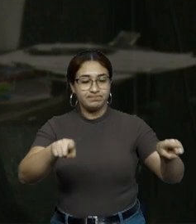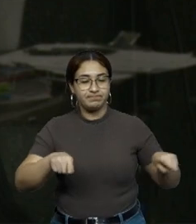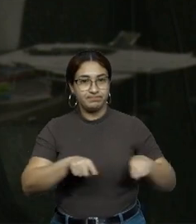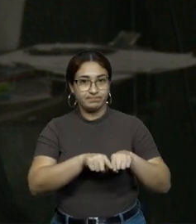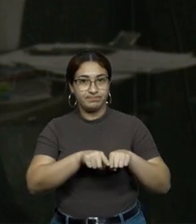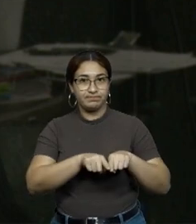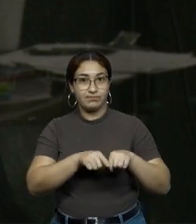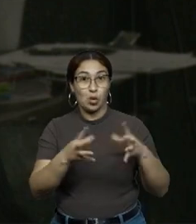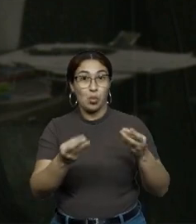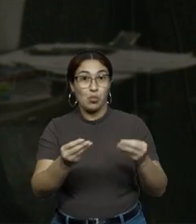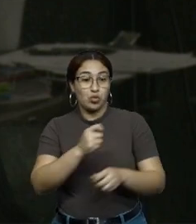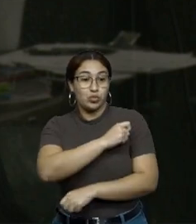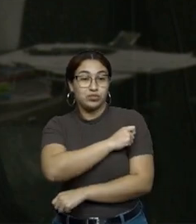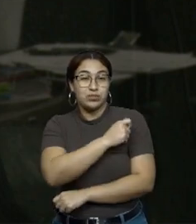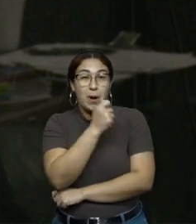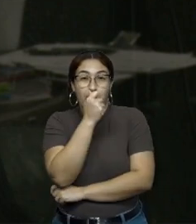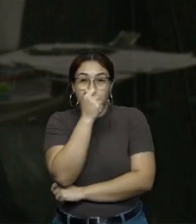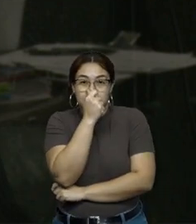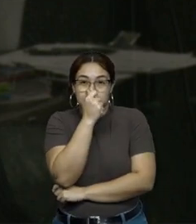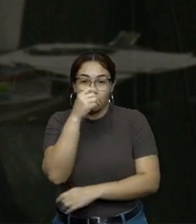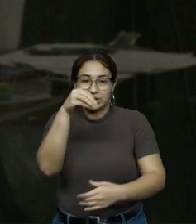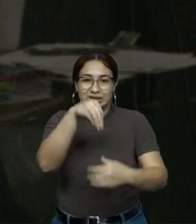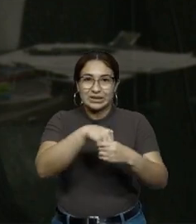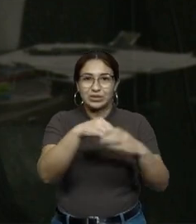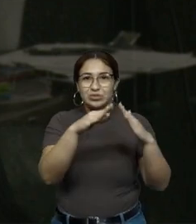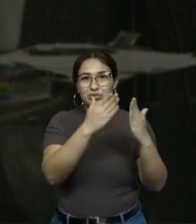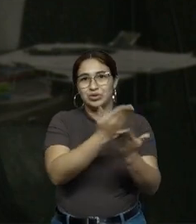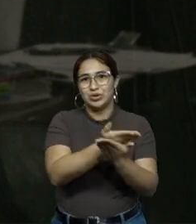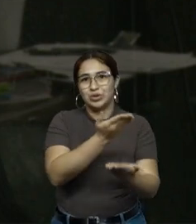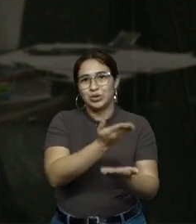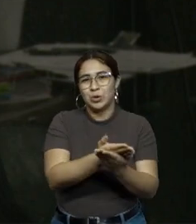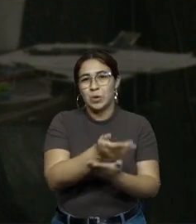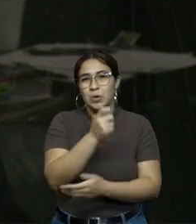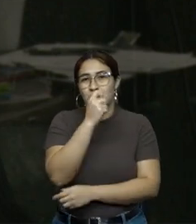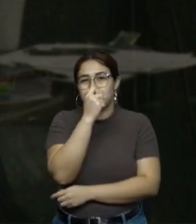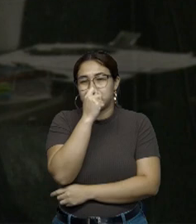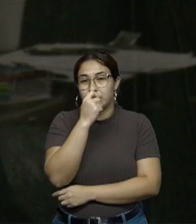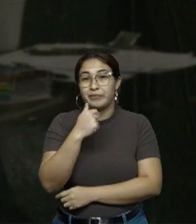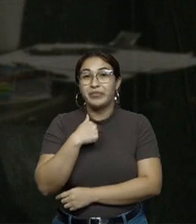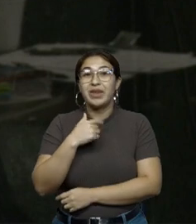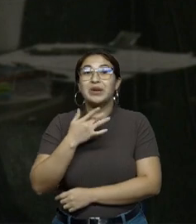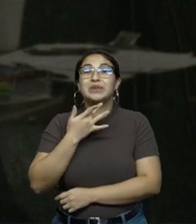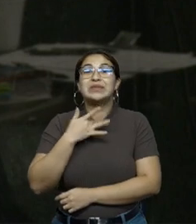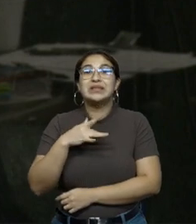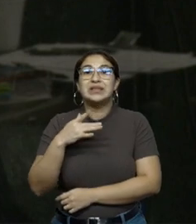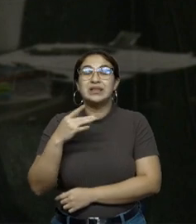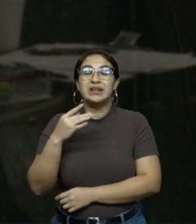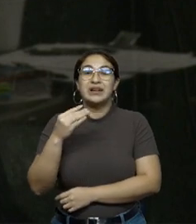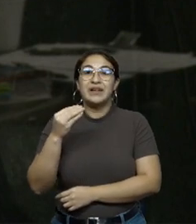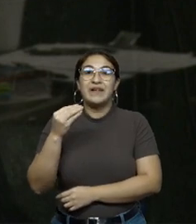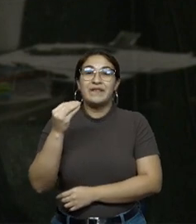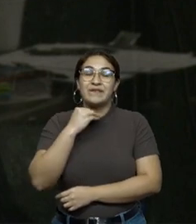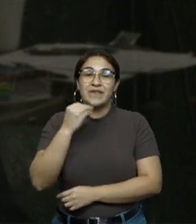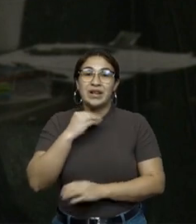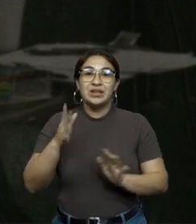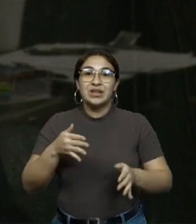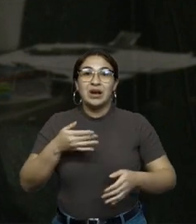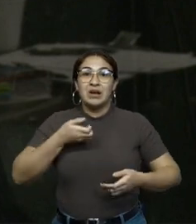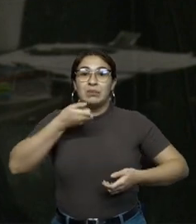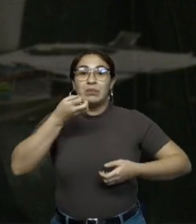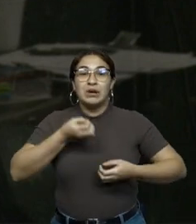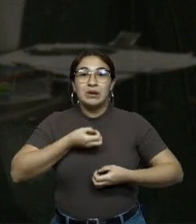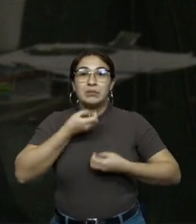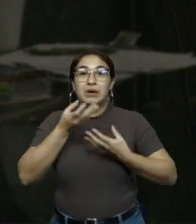lotadas nós temos dentro da Hoje a minha voz está falhando de 7:00 hoje a maioria